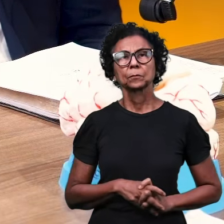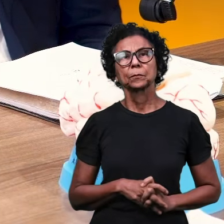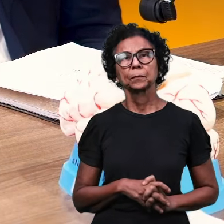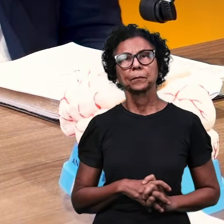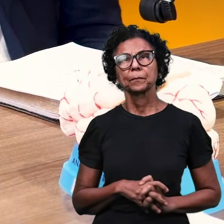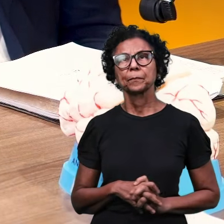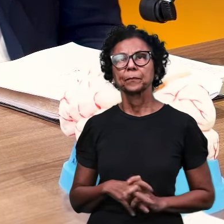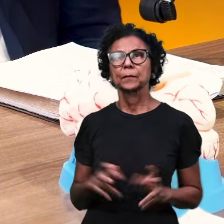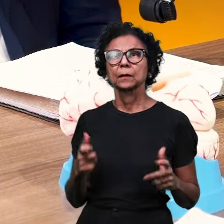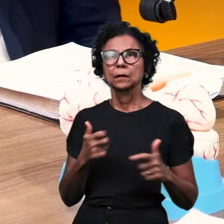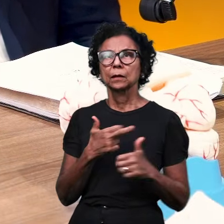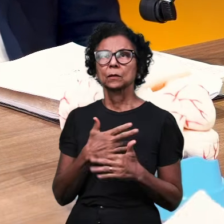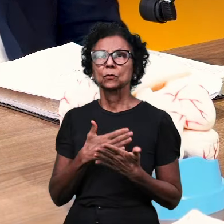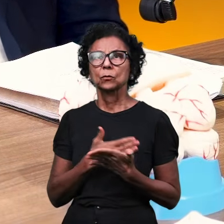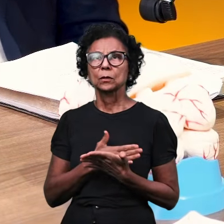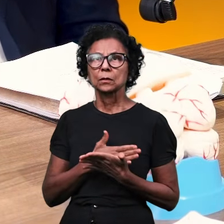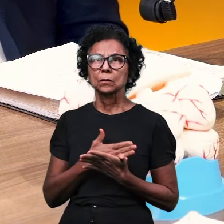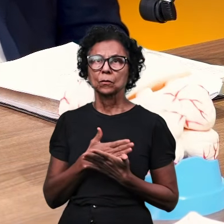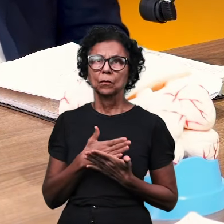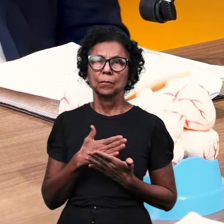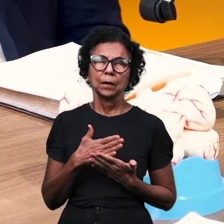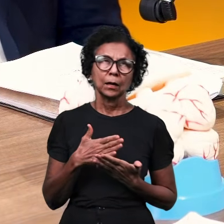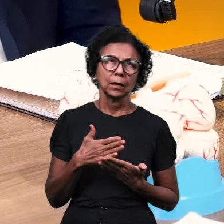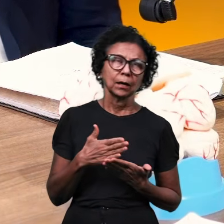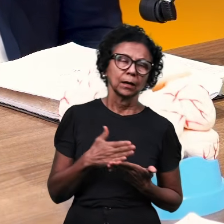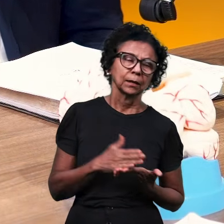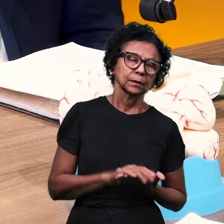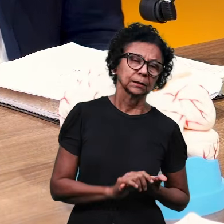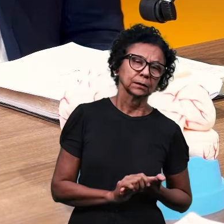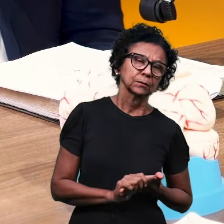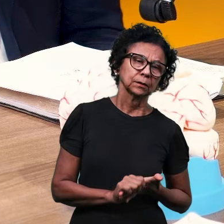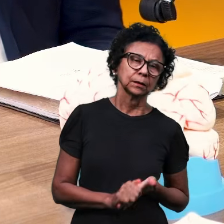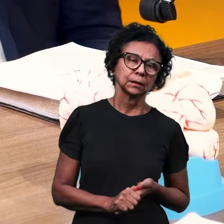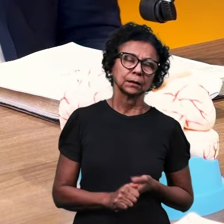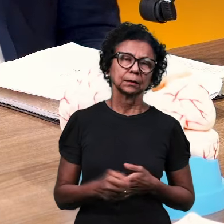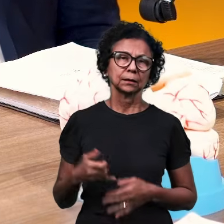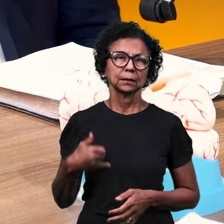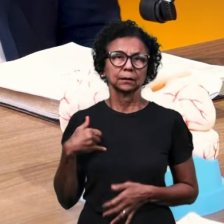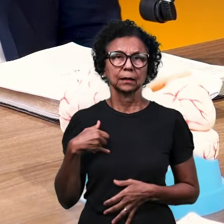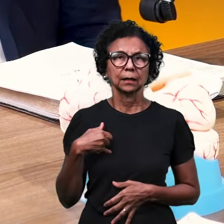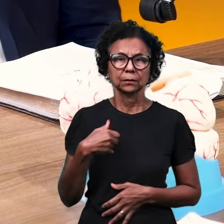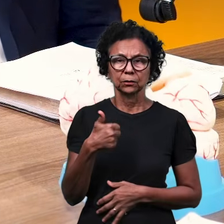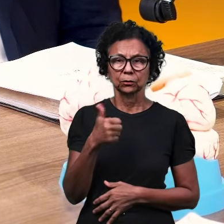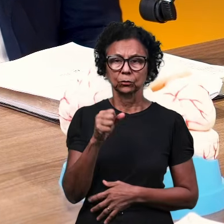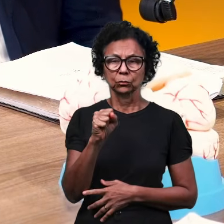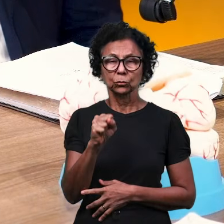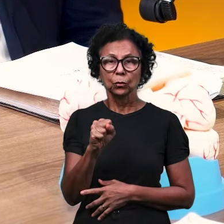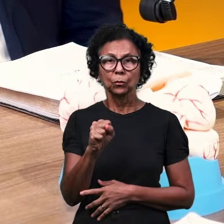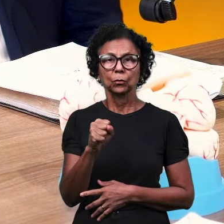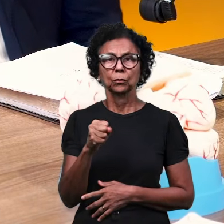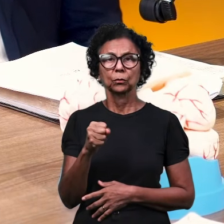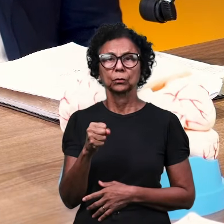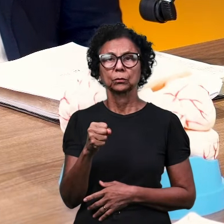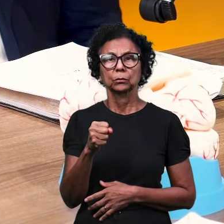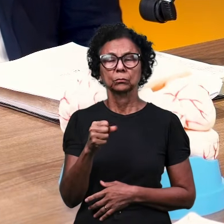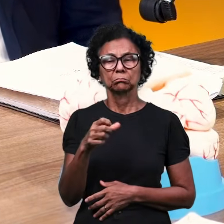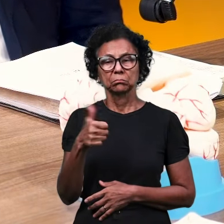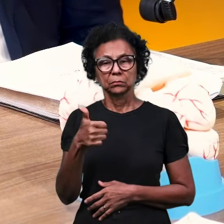se definirem, vamos colocar aí 18, 19 anos, para entrar na vida